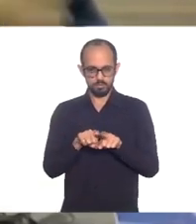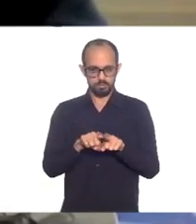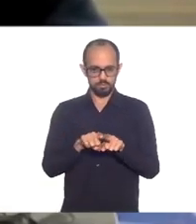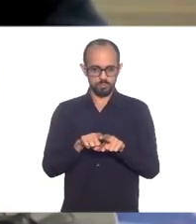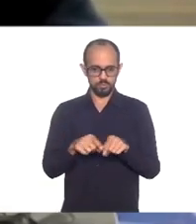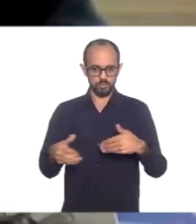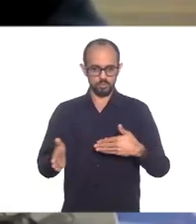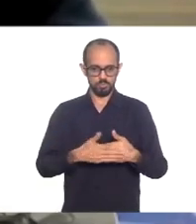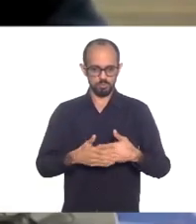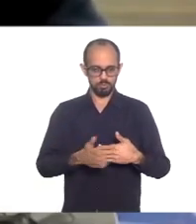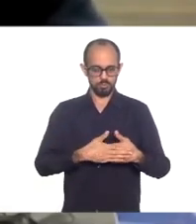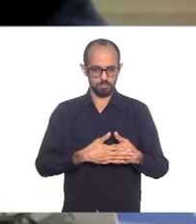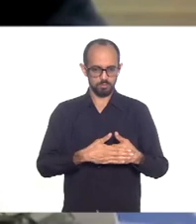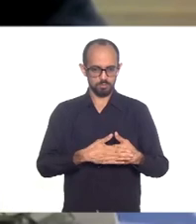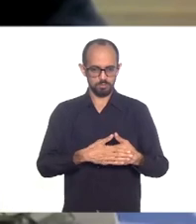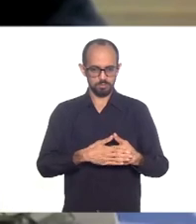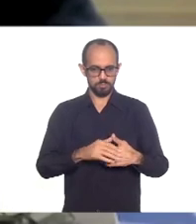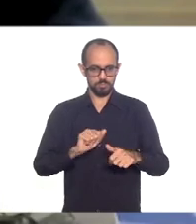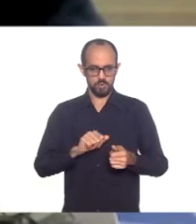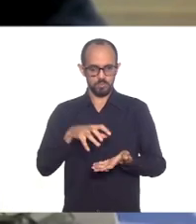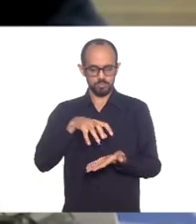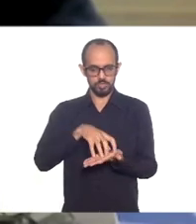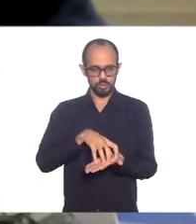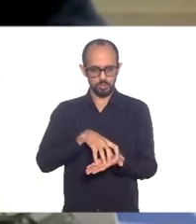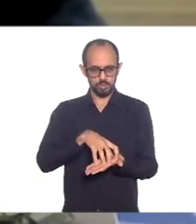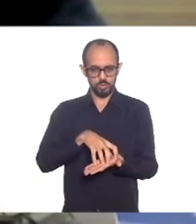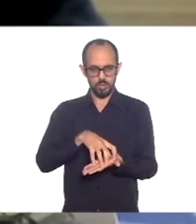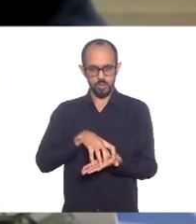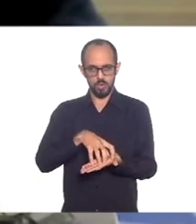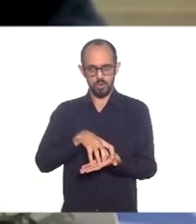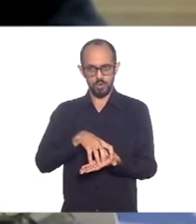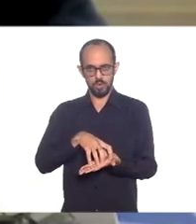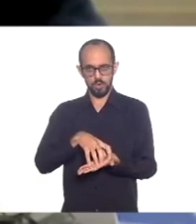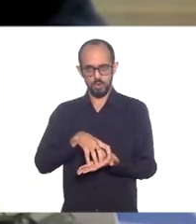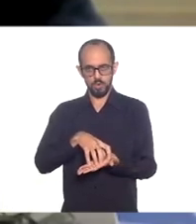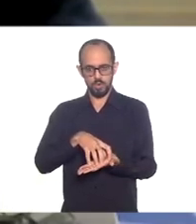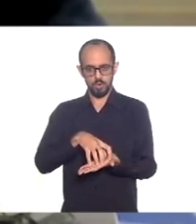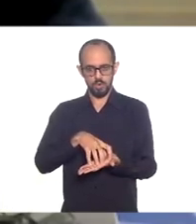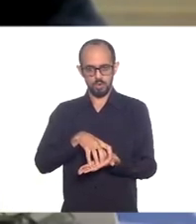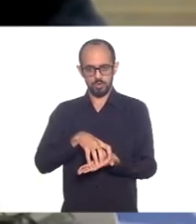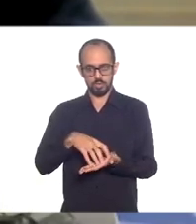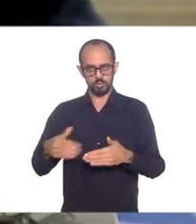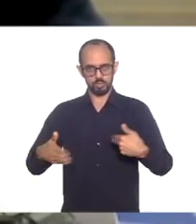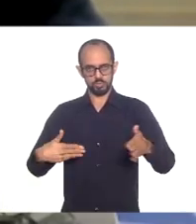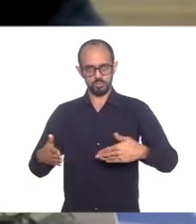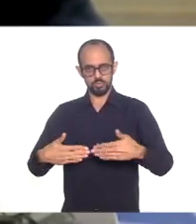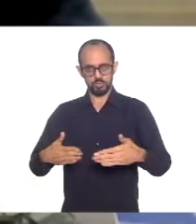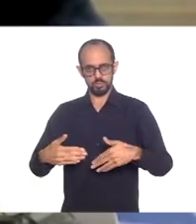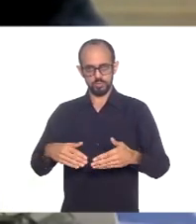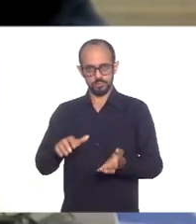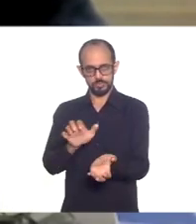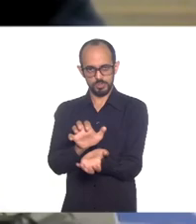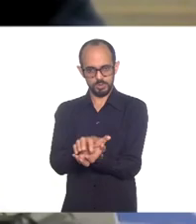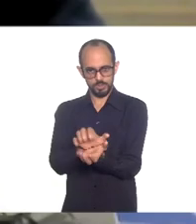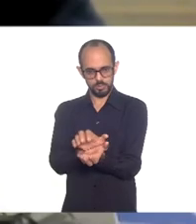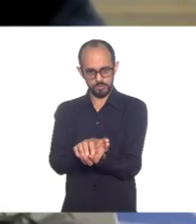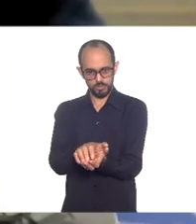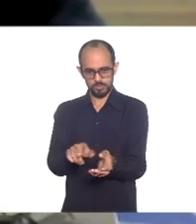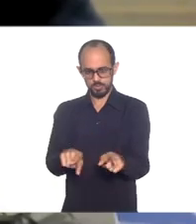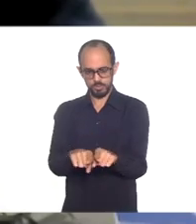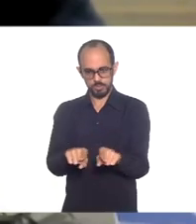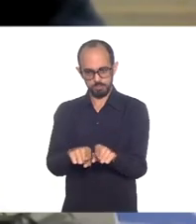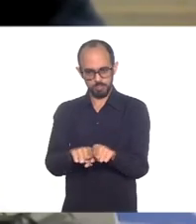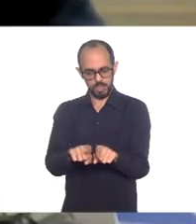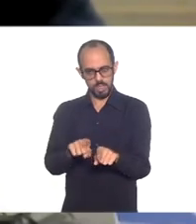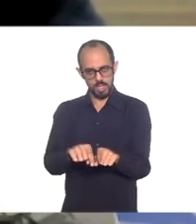do próprio Distrito Industrial de Santa Cruz. E trazer, Luiz, é fundamental